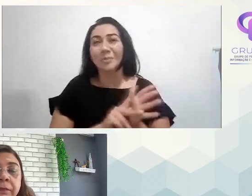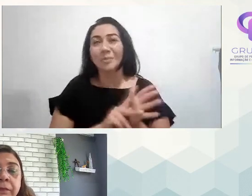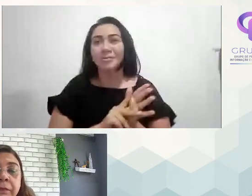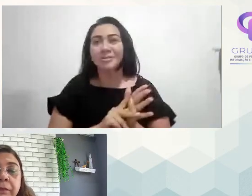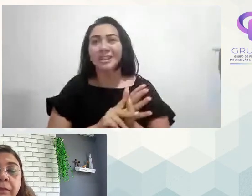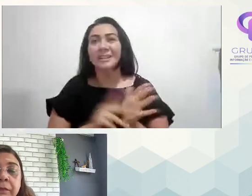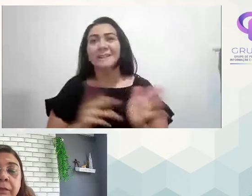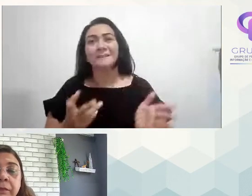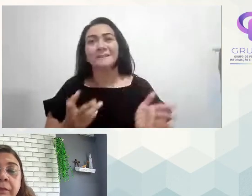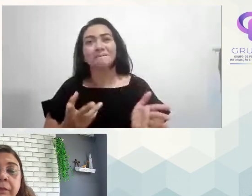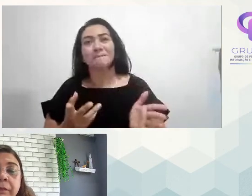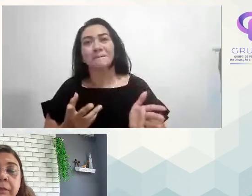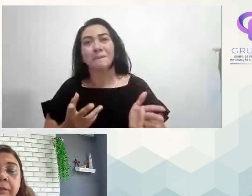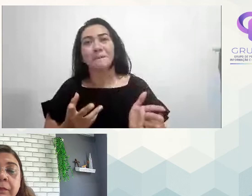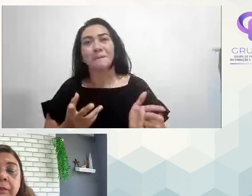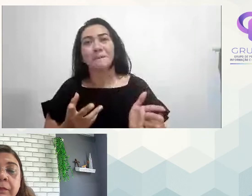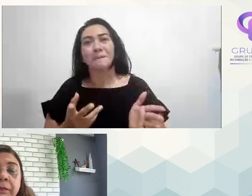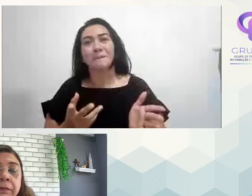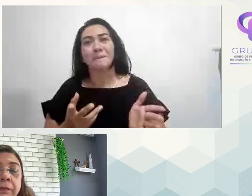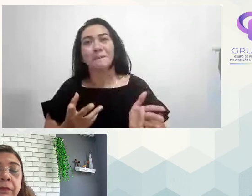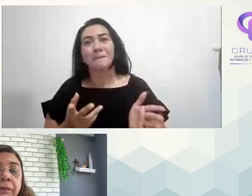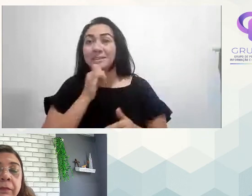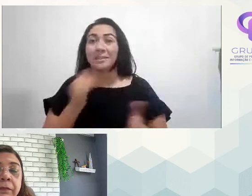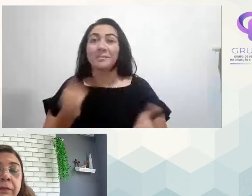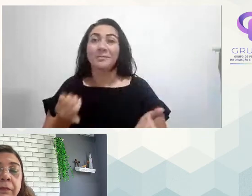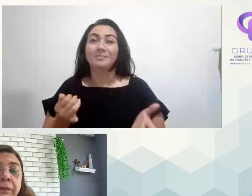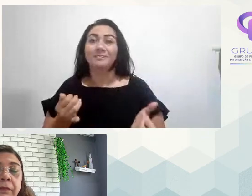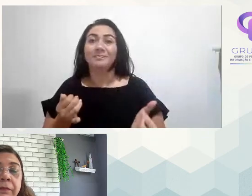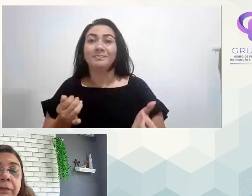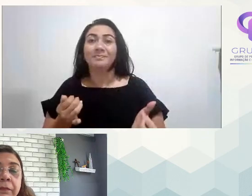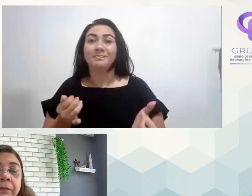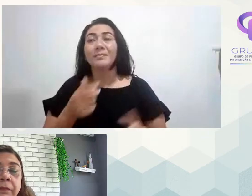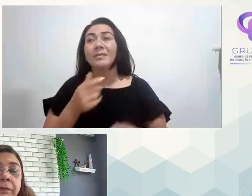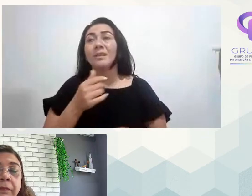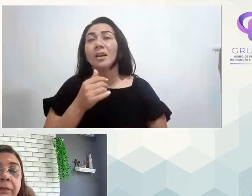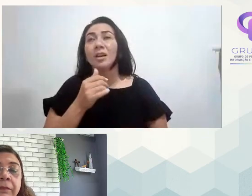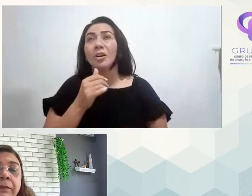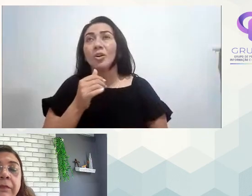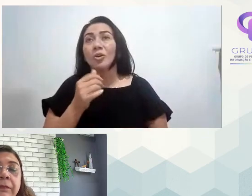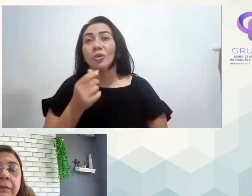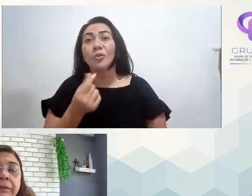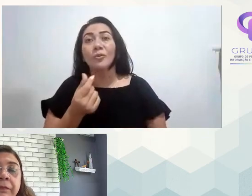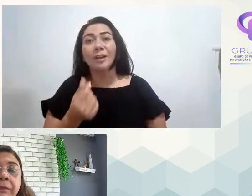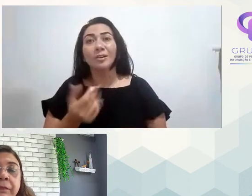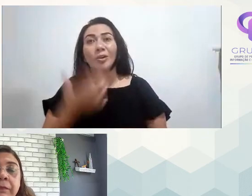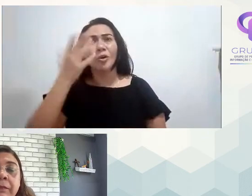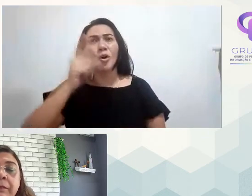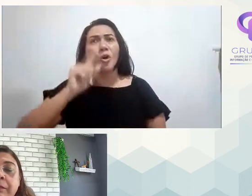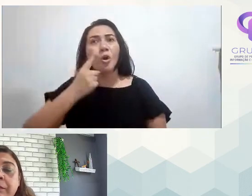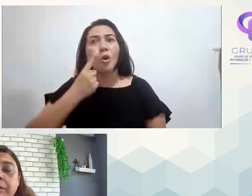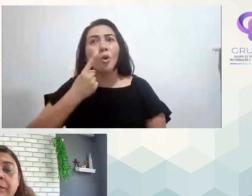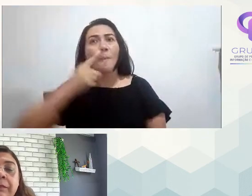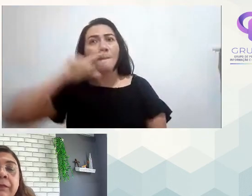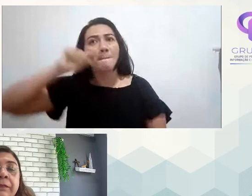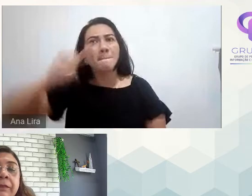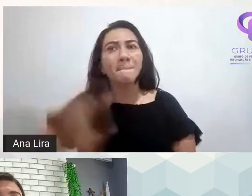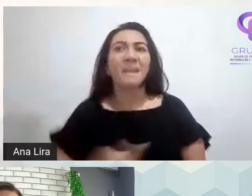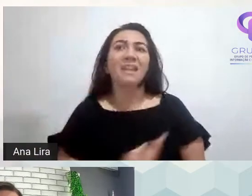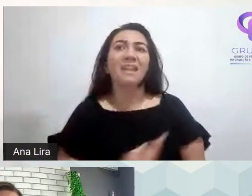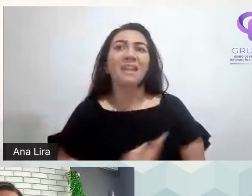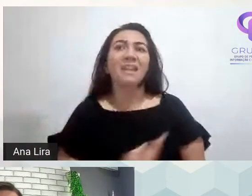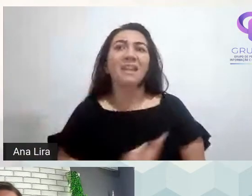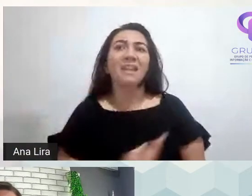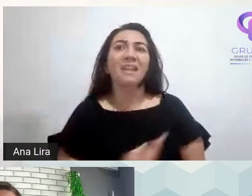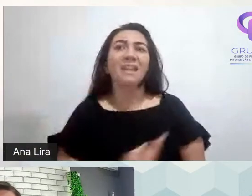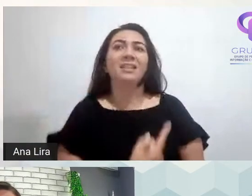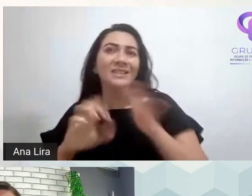cortado metade, só ter 500 mil para você executar um projeto que vale 1 milhão. Então, existe toda essa